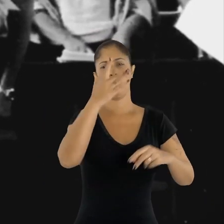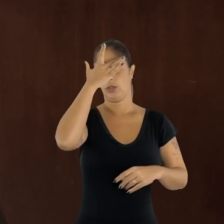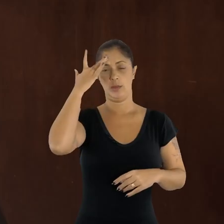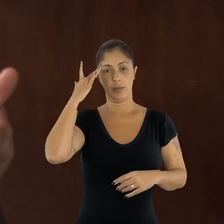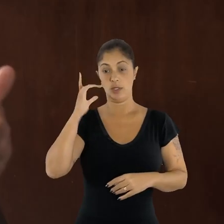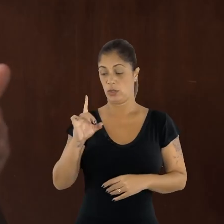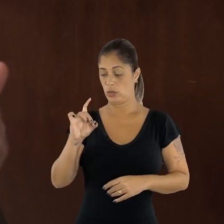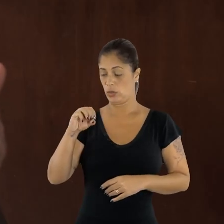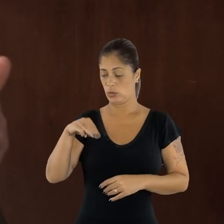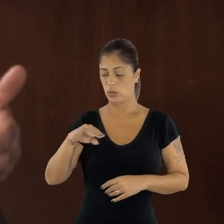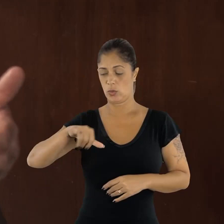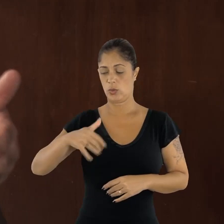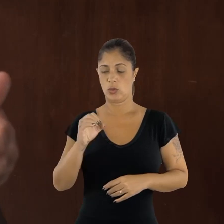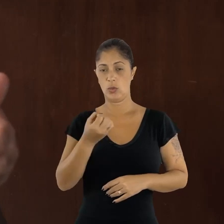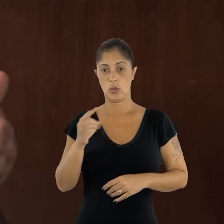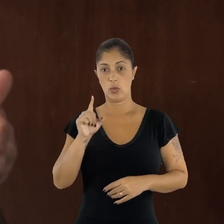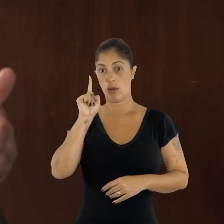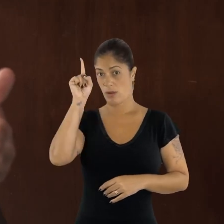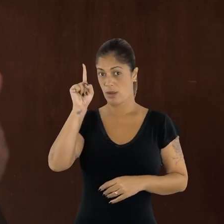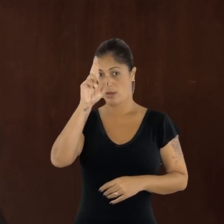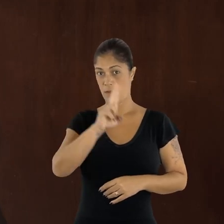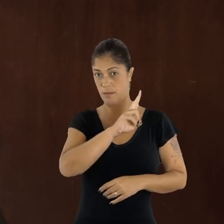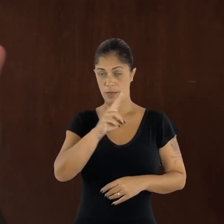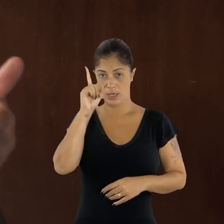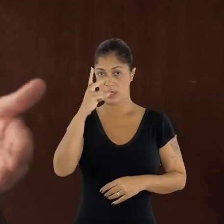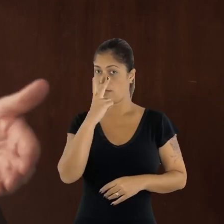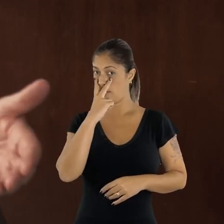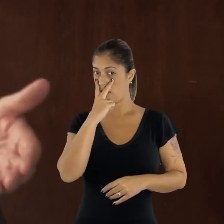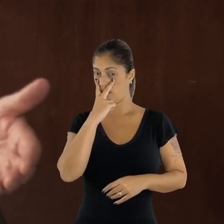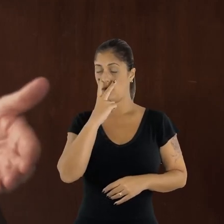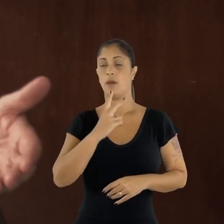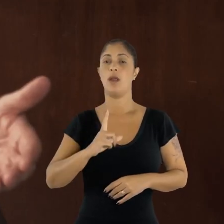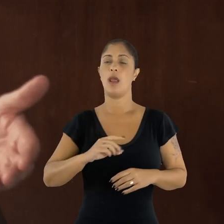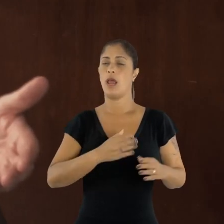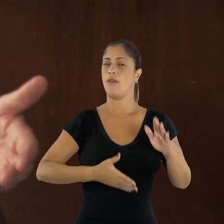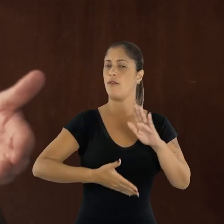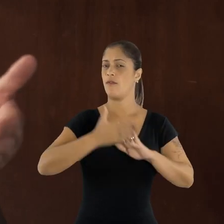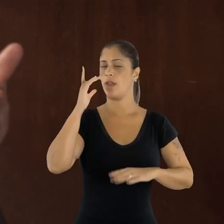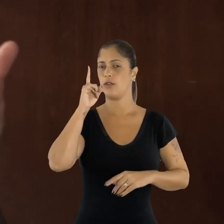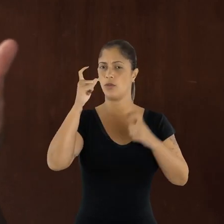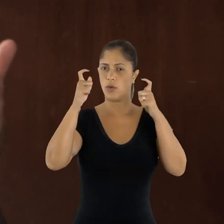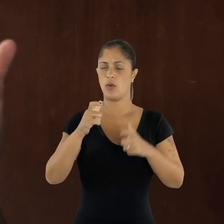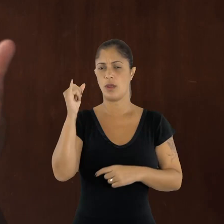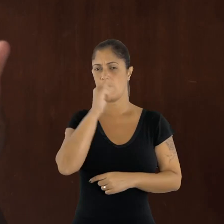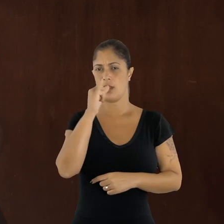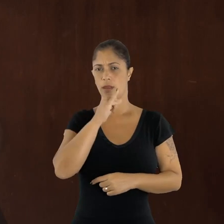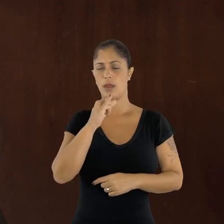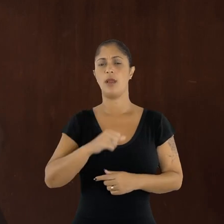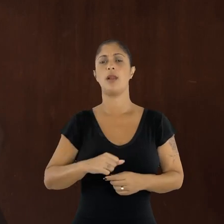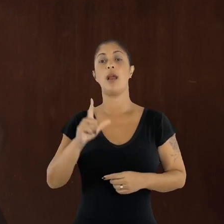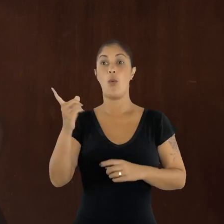nós. O Dom João, que era o arcebispo de Vitória, Dante ele Pola. vai para o Concílio Vaticano II e quando ele